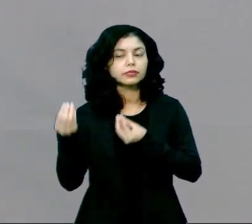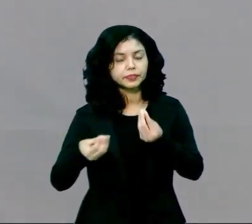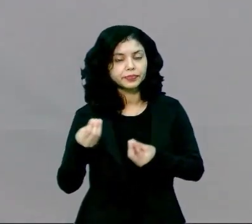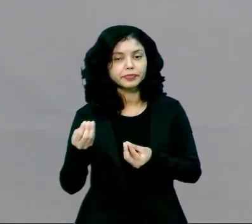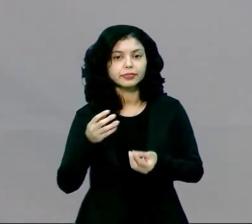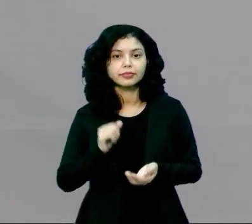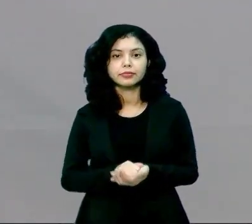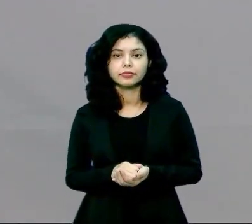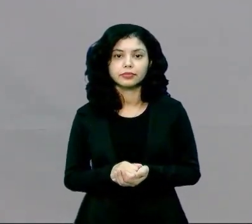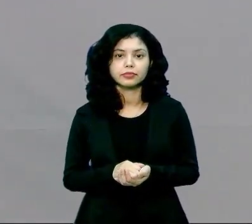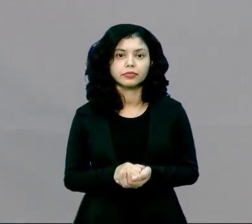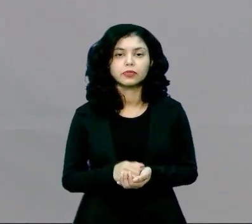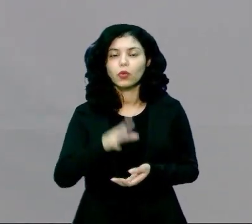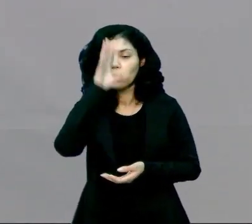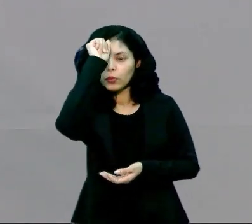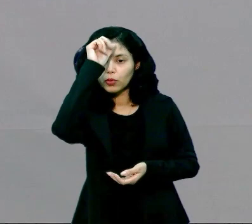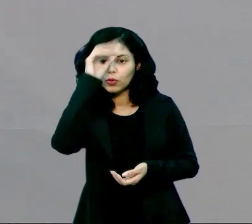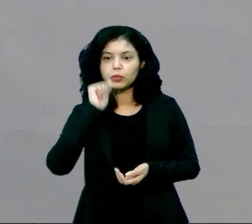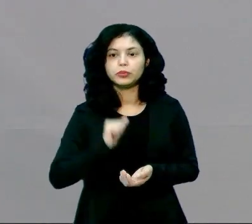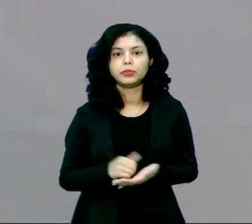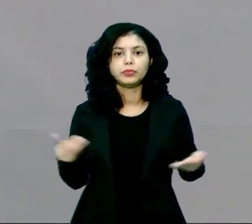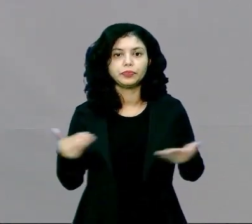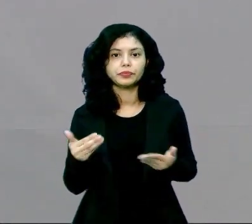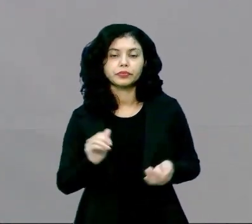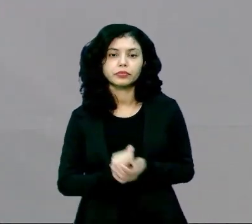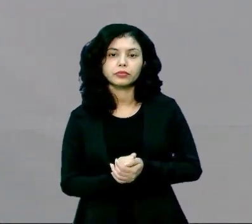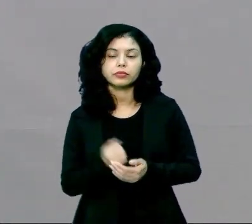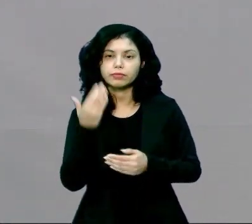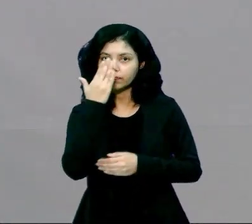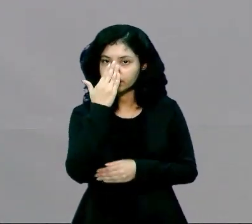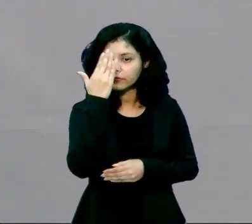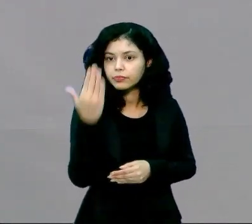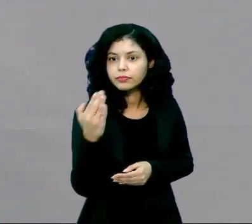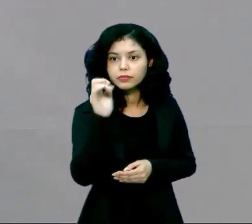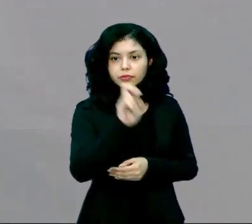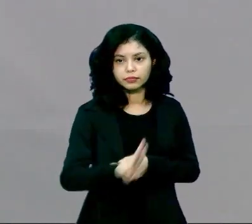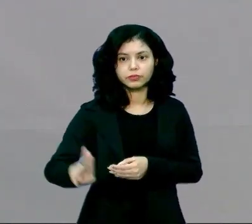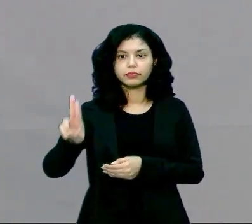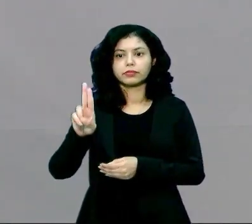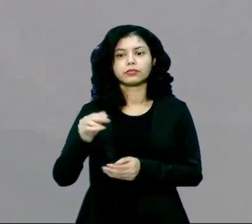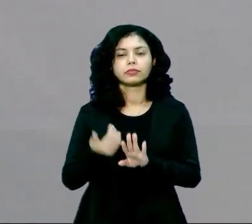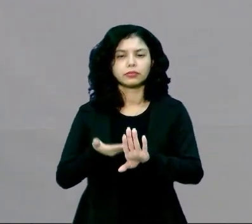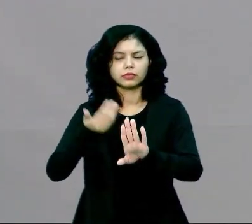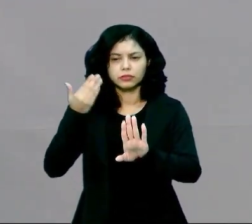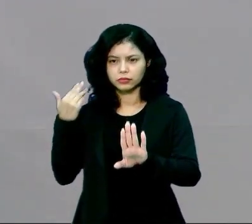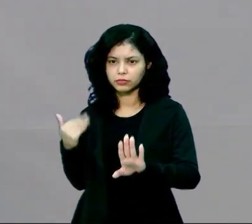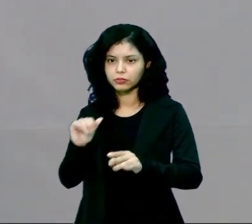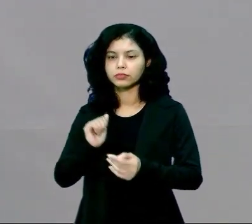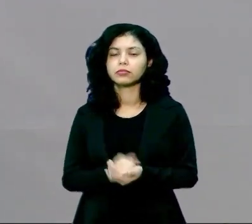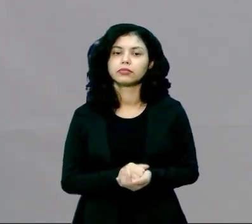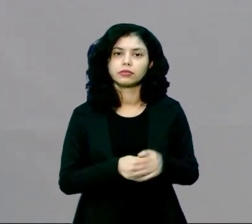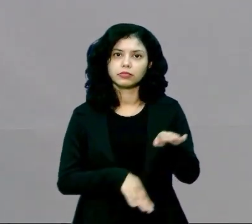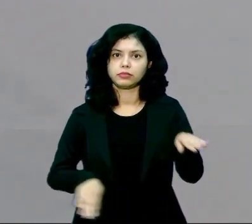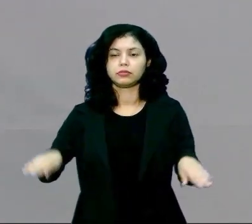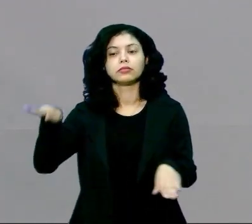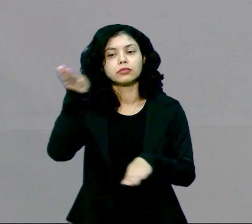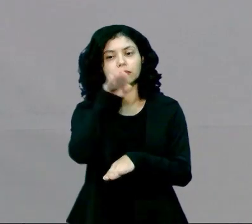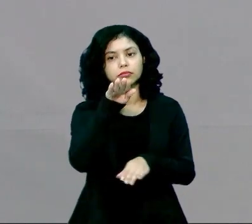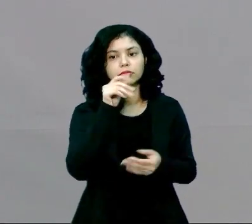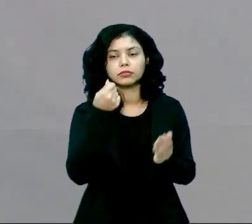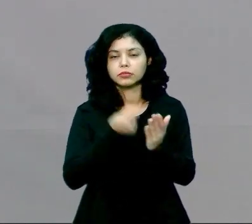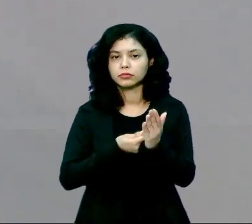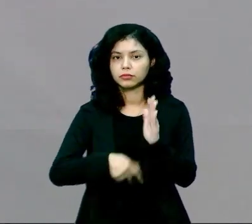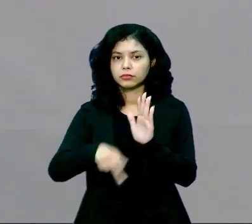é que os conhecimentos astronômicos maias eles estavam à frente da Europa, que na época era superpotência. Isso